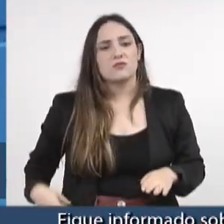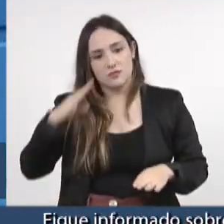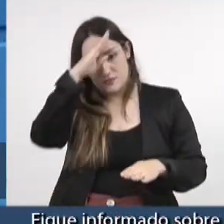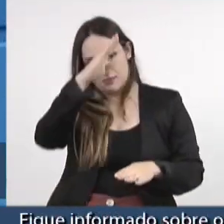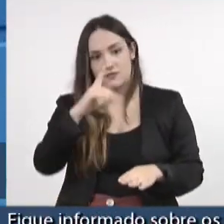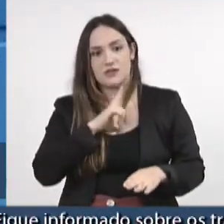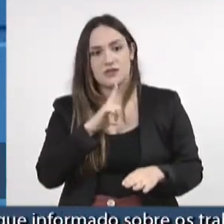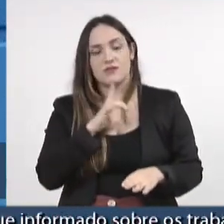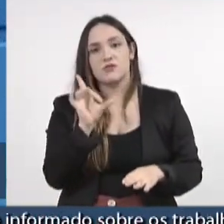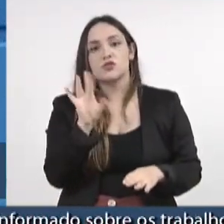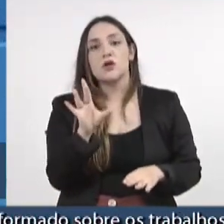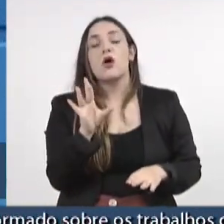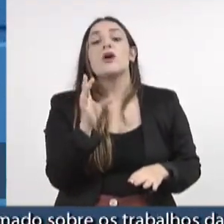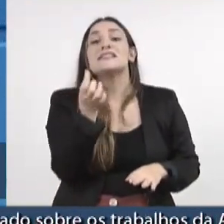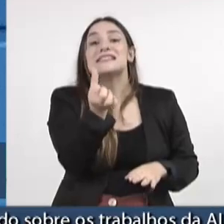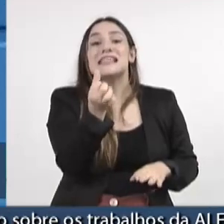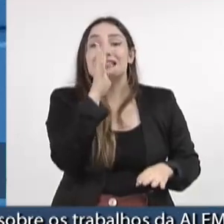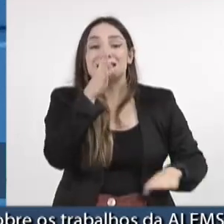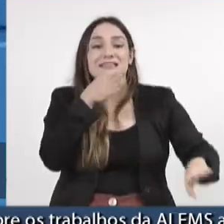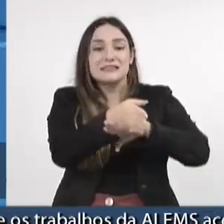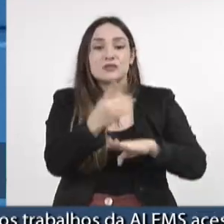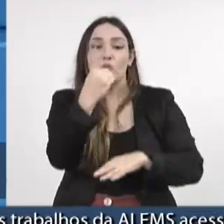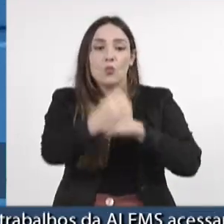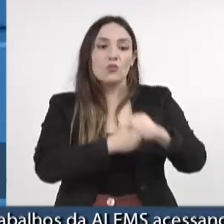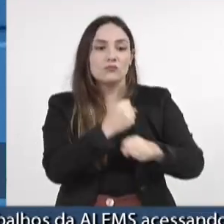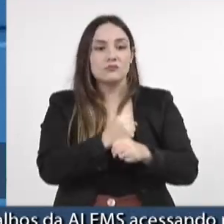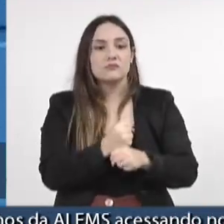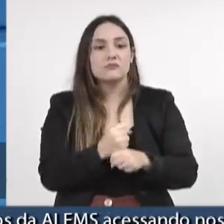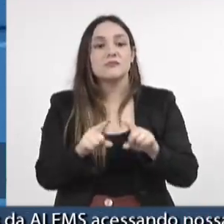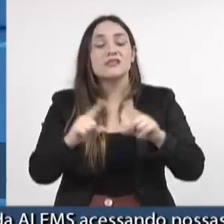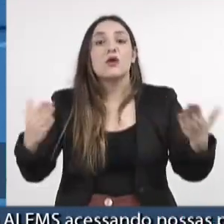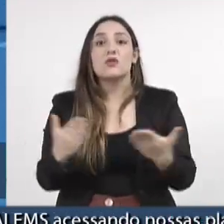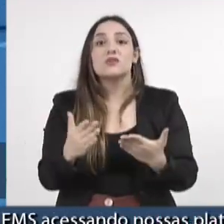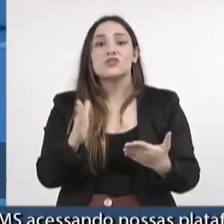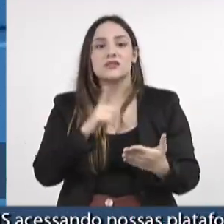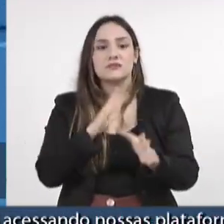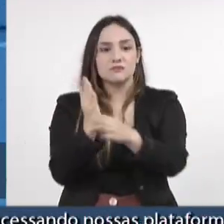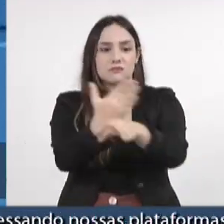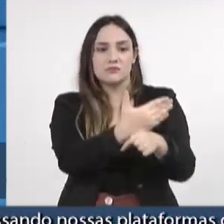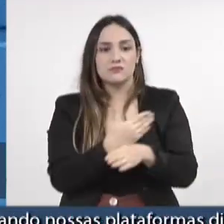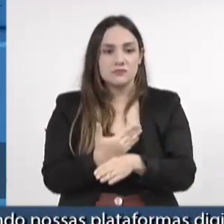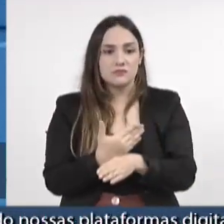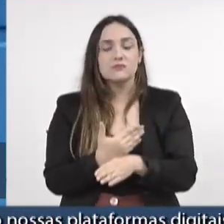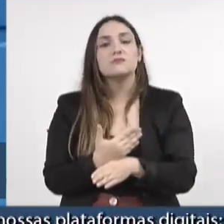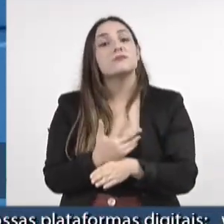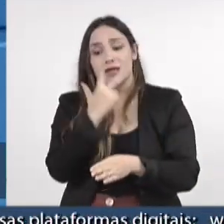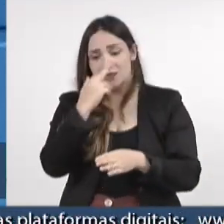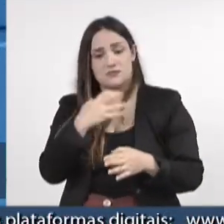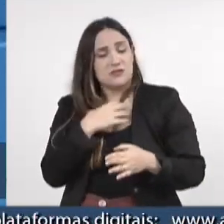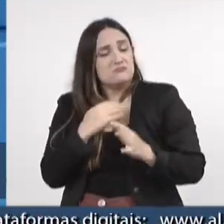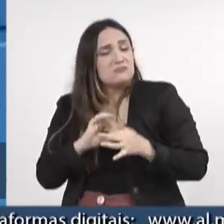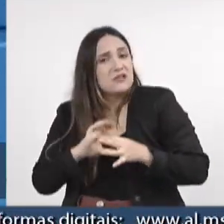Igreja Católica esteja aí fazendo parte dessa situação. Eu acredito que essa investigação tem que ir mais a fundo. Quero